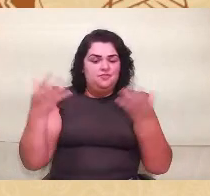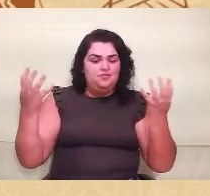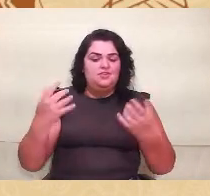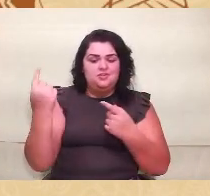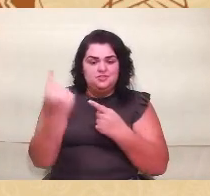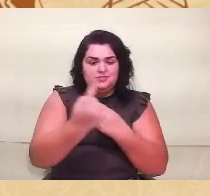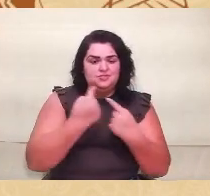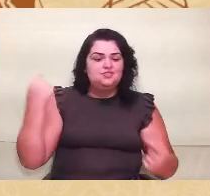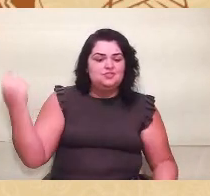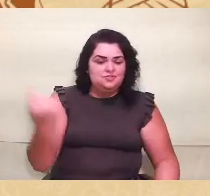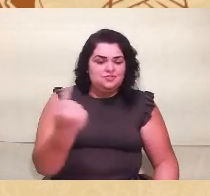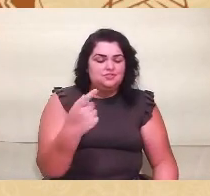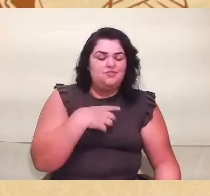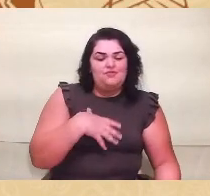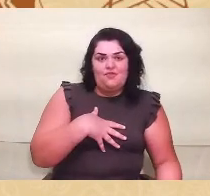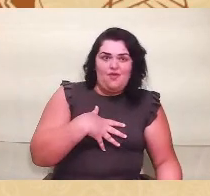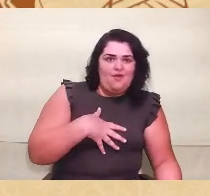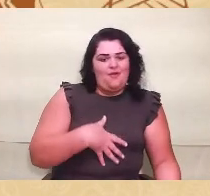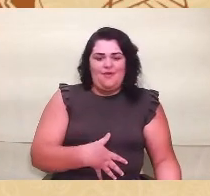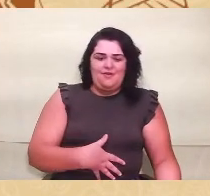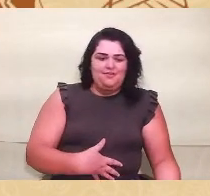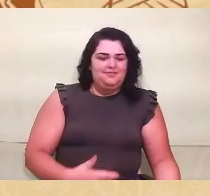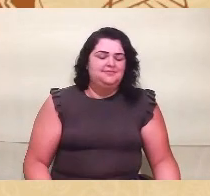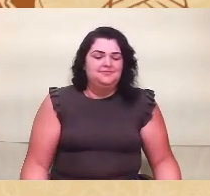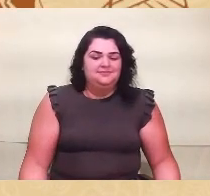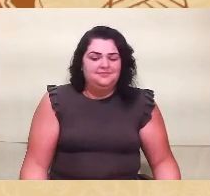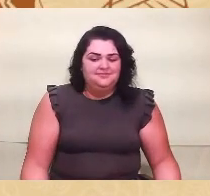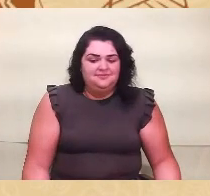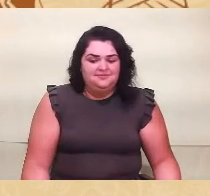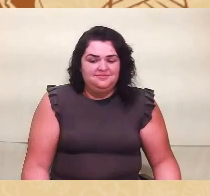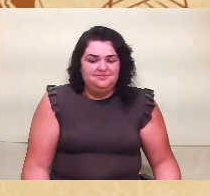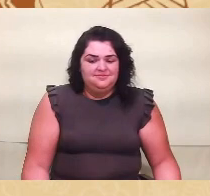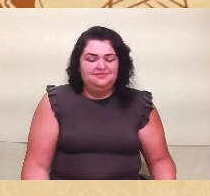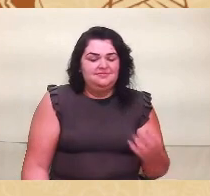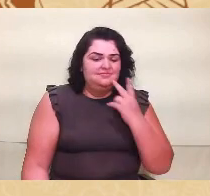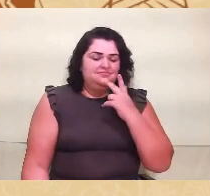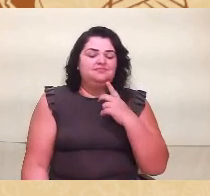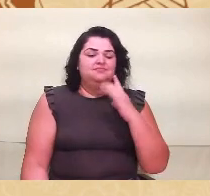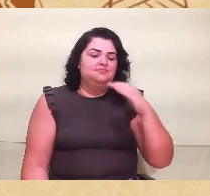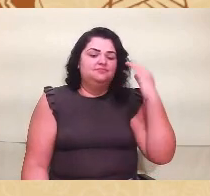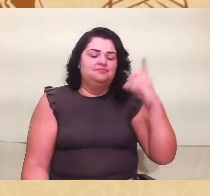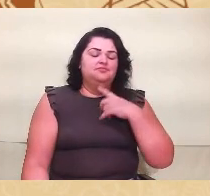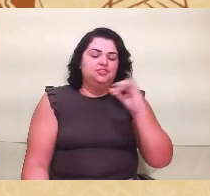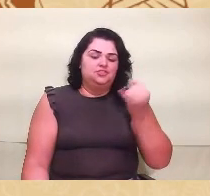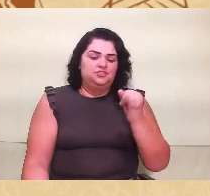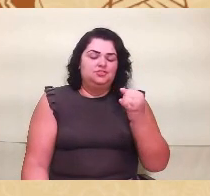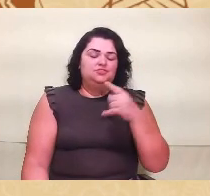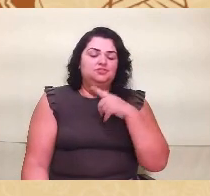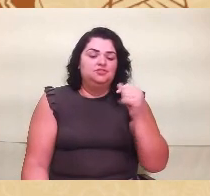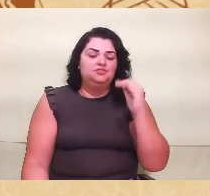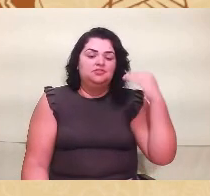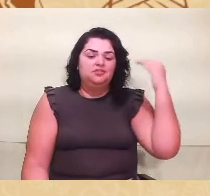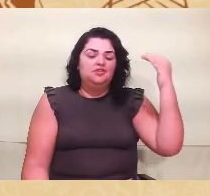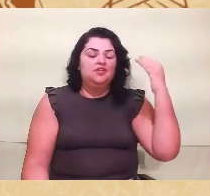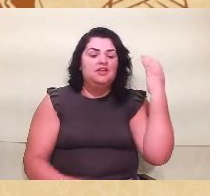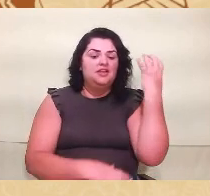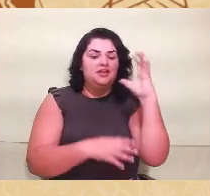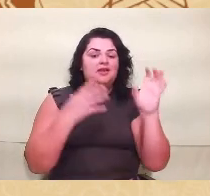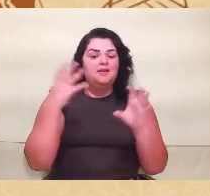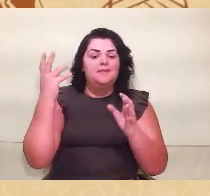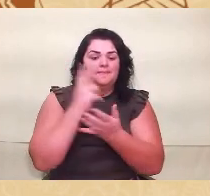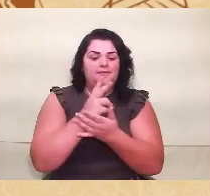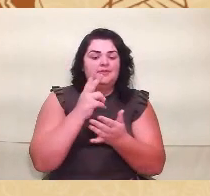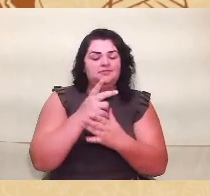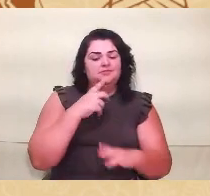dança o forró. Então, esses pontos de comum. E aí, quando chega em janeiro, é o solstício de verão, que é a data do Cristo, né?